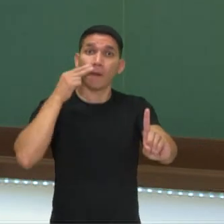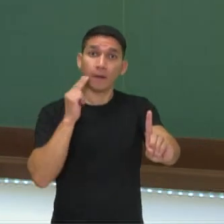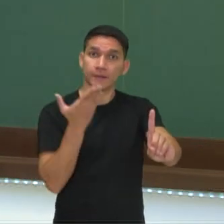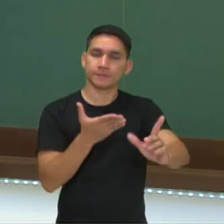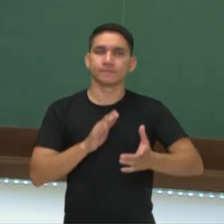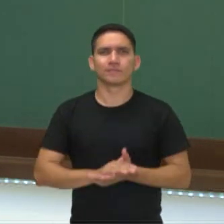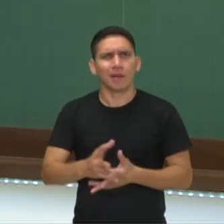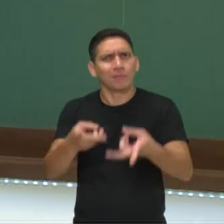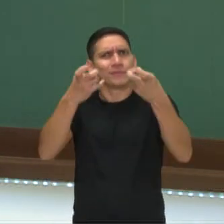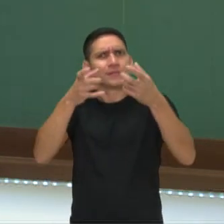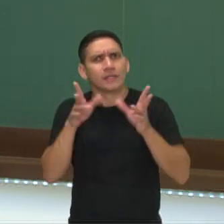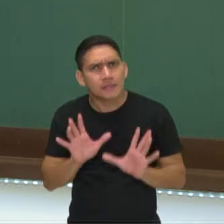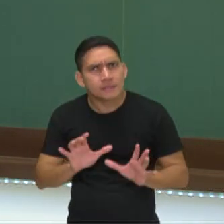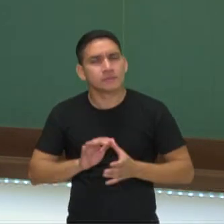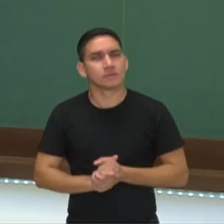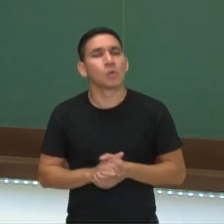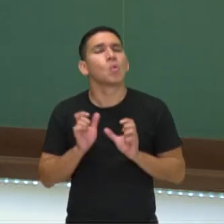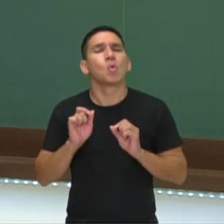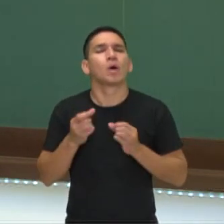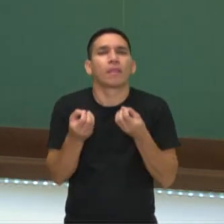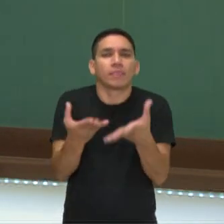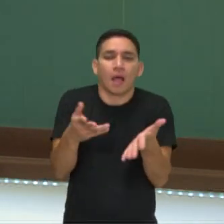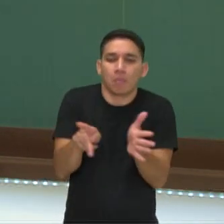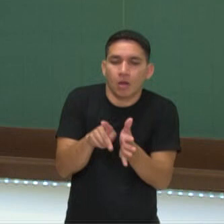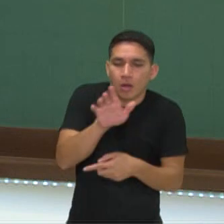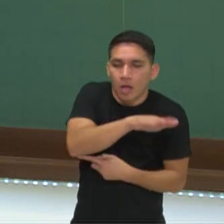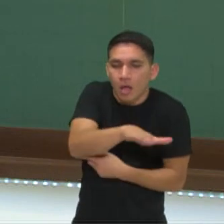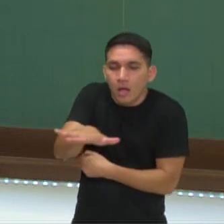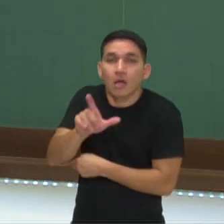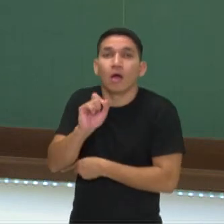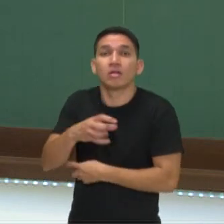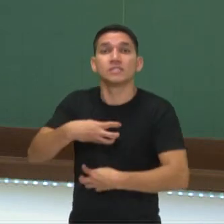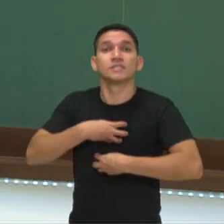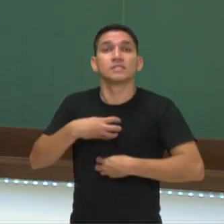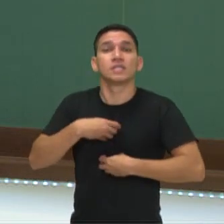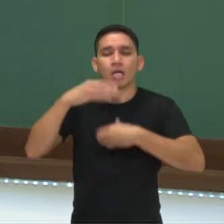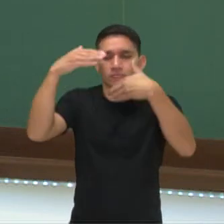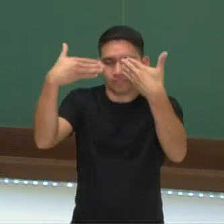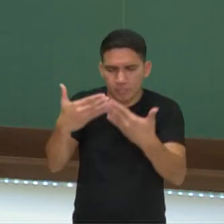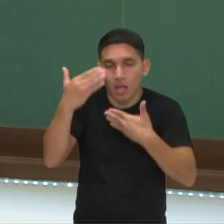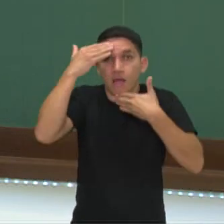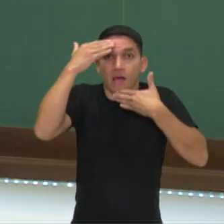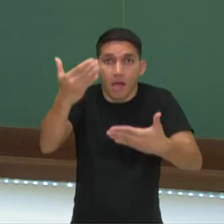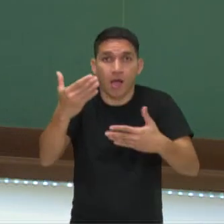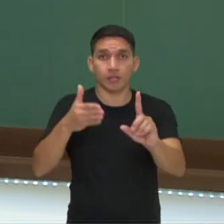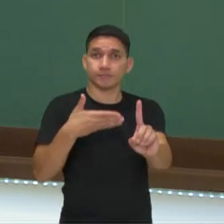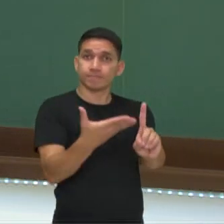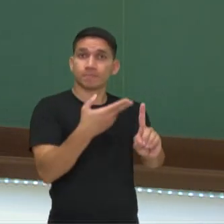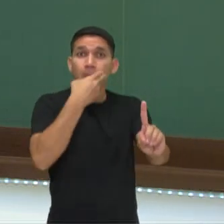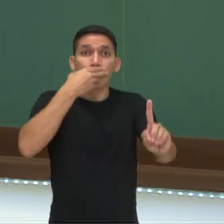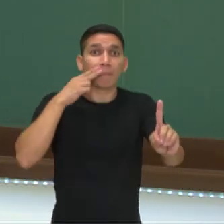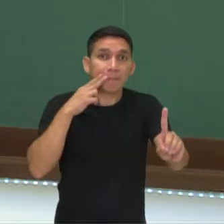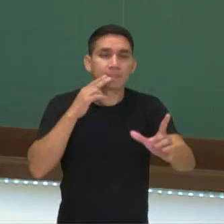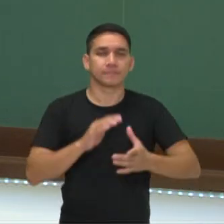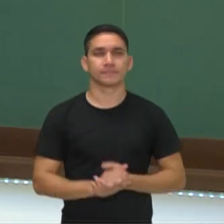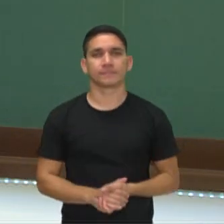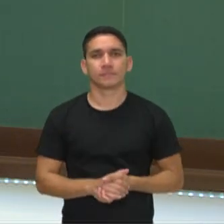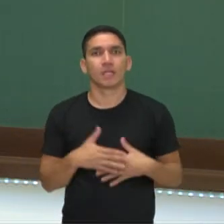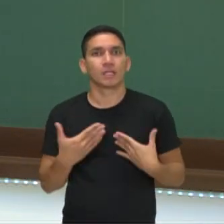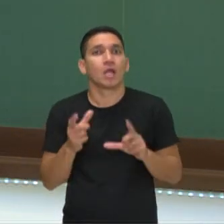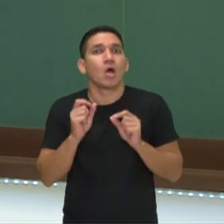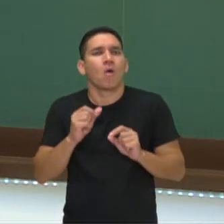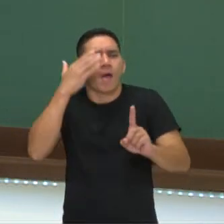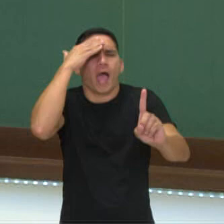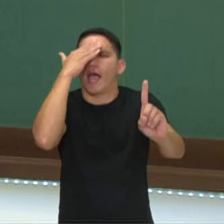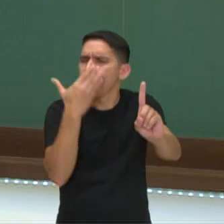repara a ideia de colocar nas crianças um sentimento de gratidão ao Benito Mussolini. Então